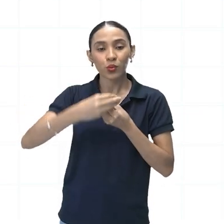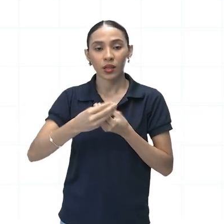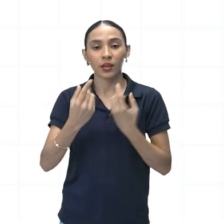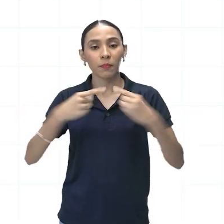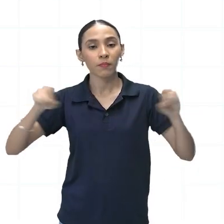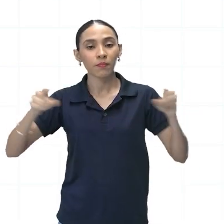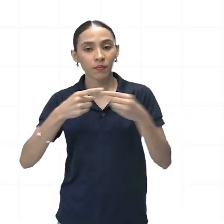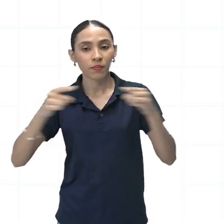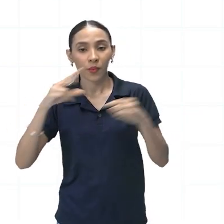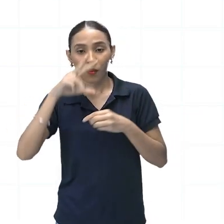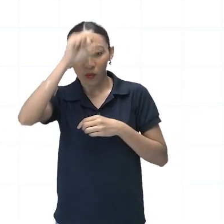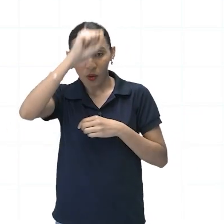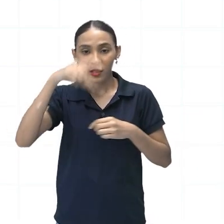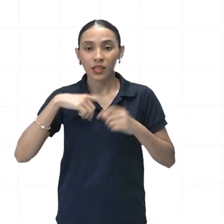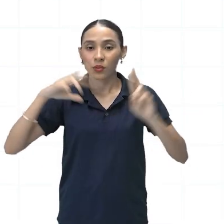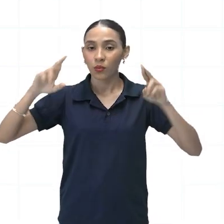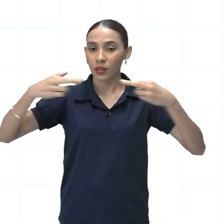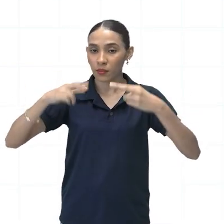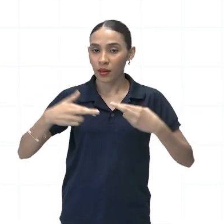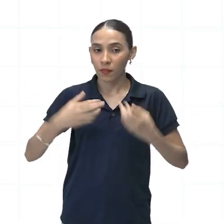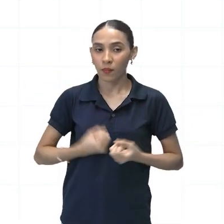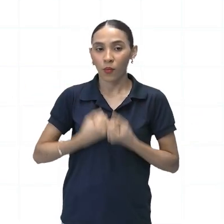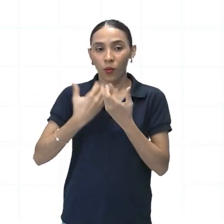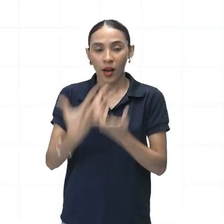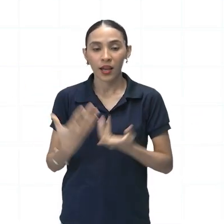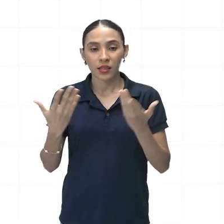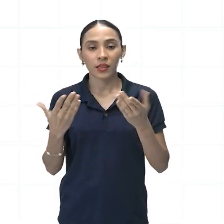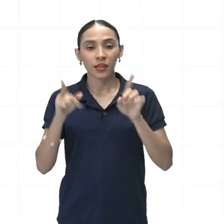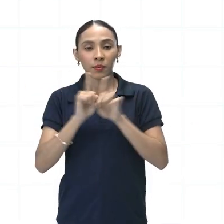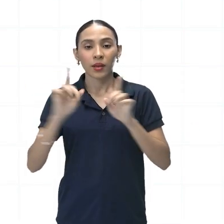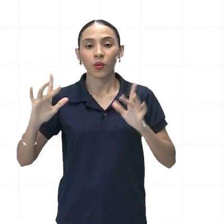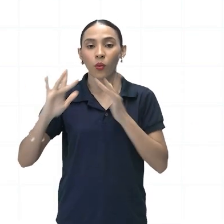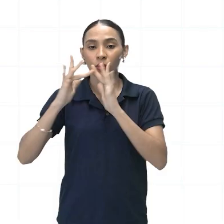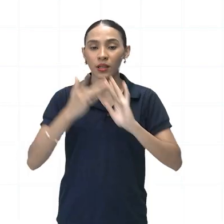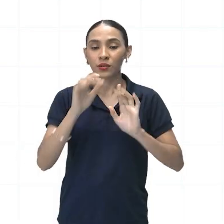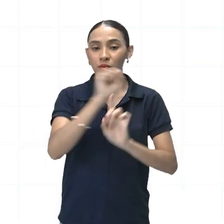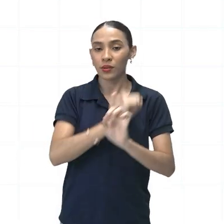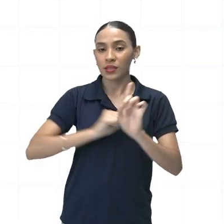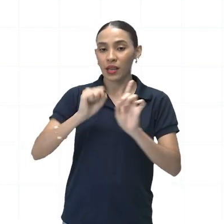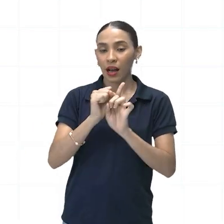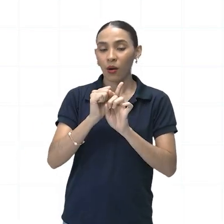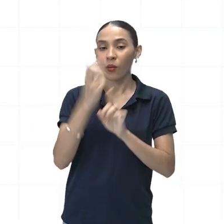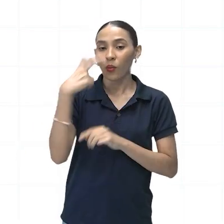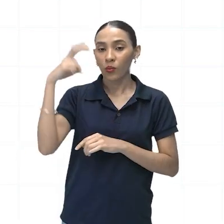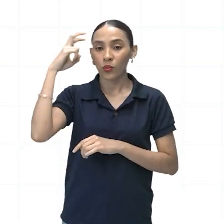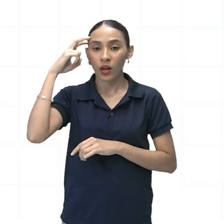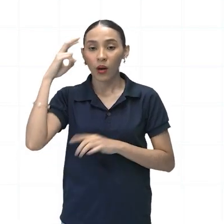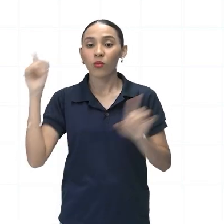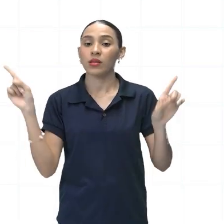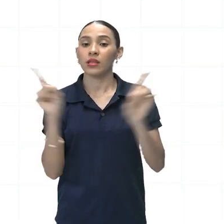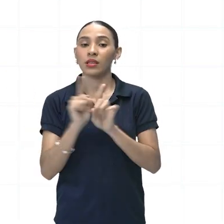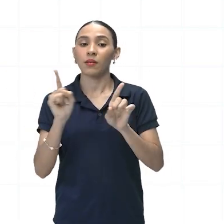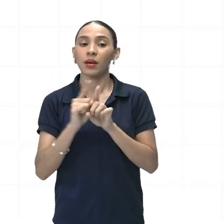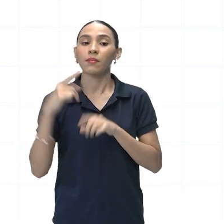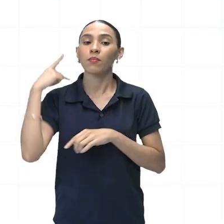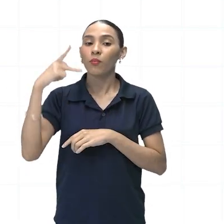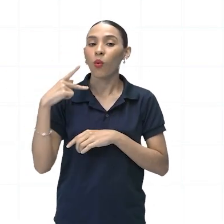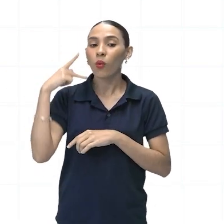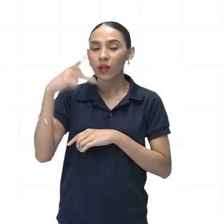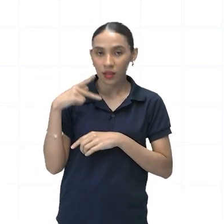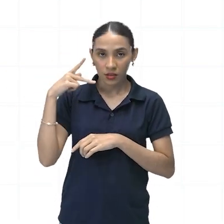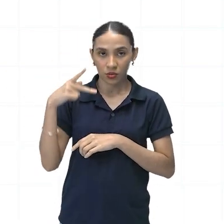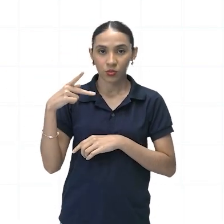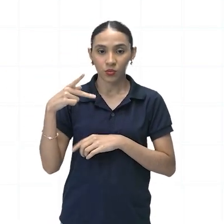ritmos intensos com rimas poéticas, integrando o contexto social, cultural e político